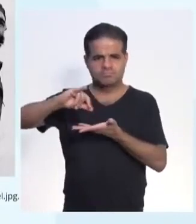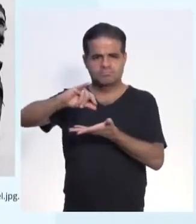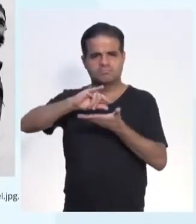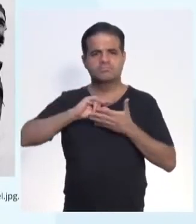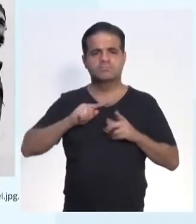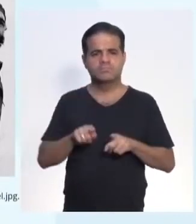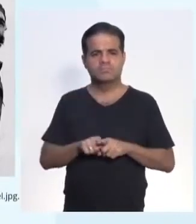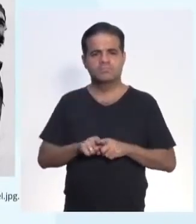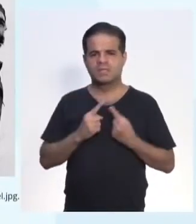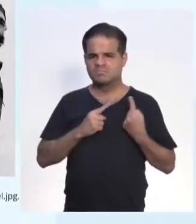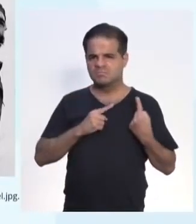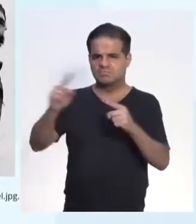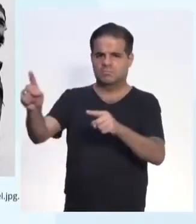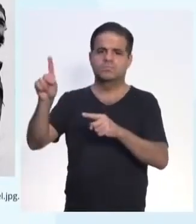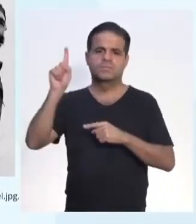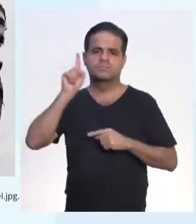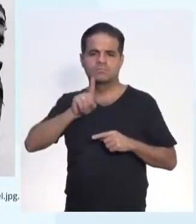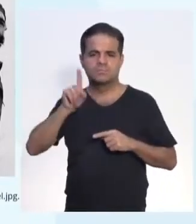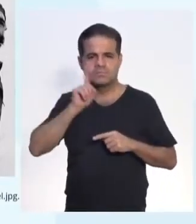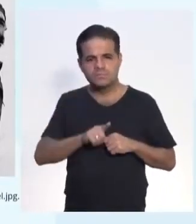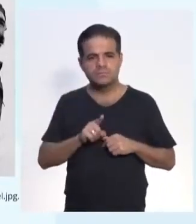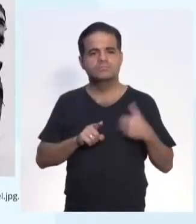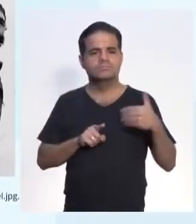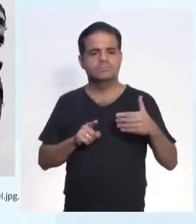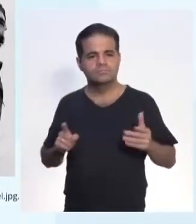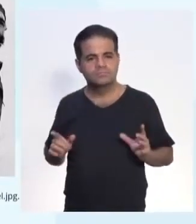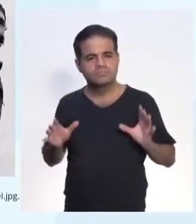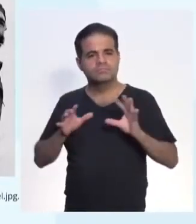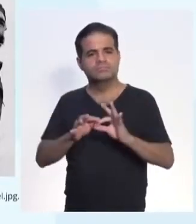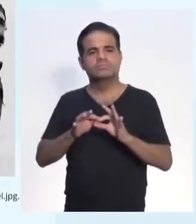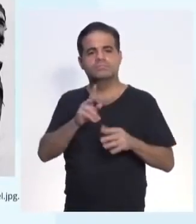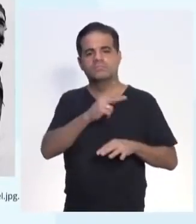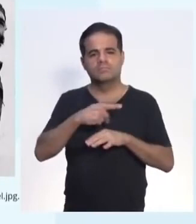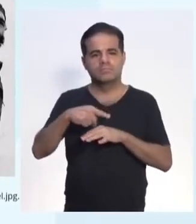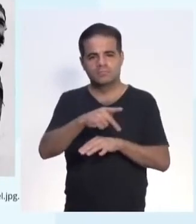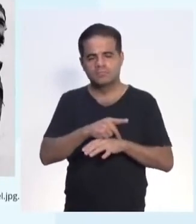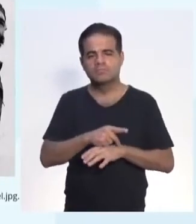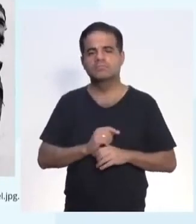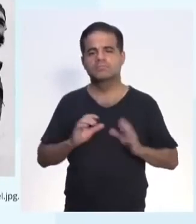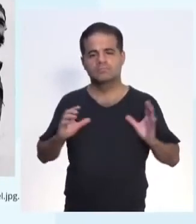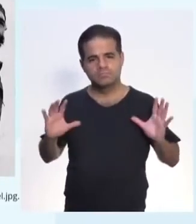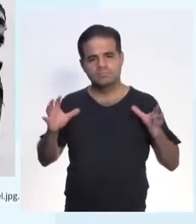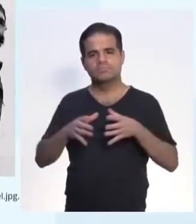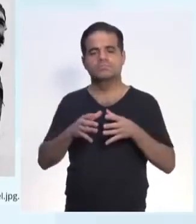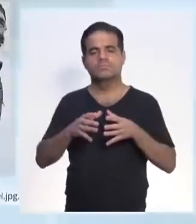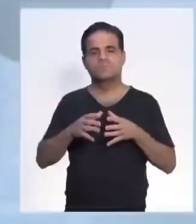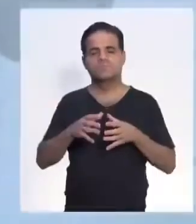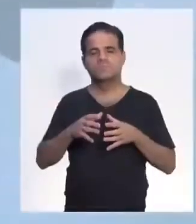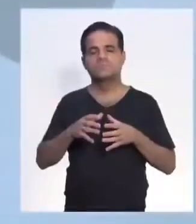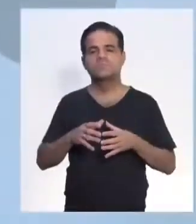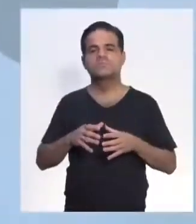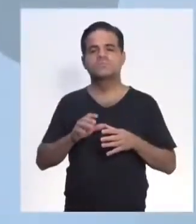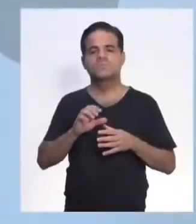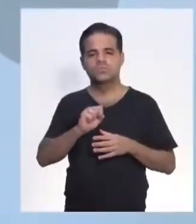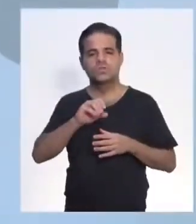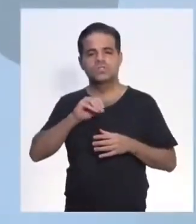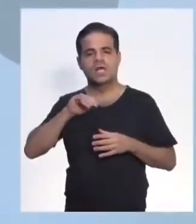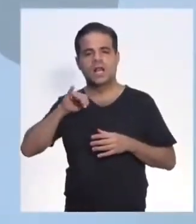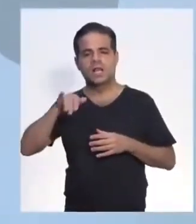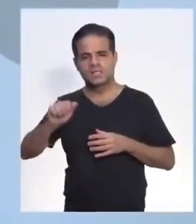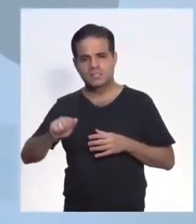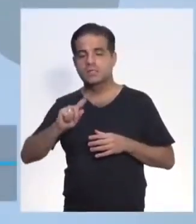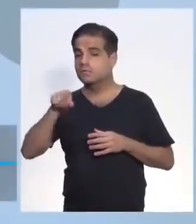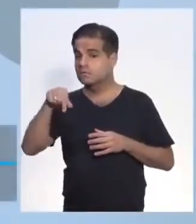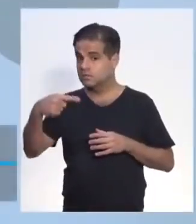também anti-americano, para posteriormente alinhar o país com o chamado Bloco Socialista. Então, quando o